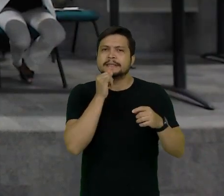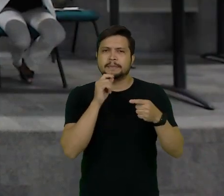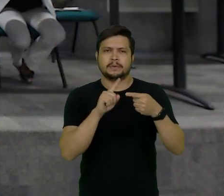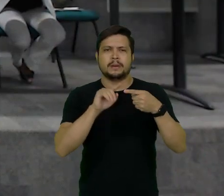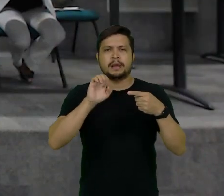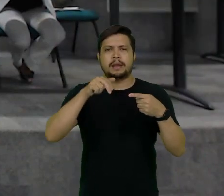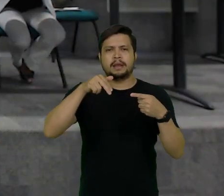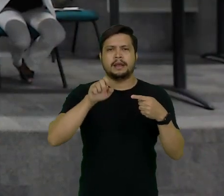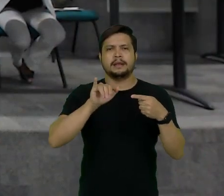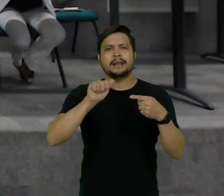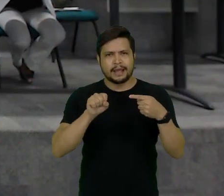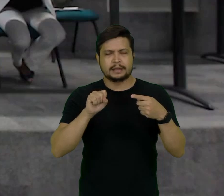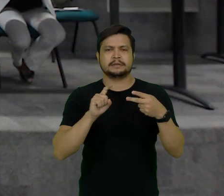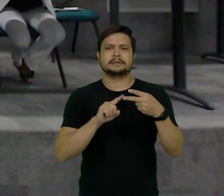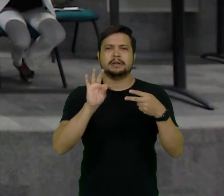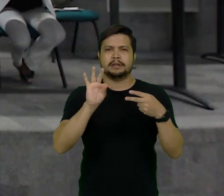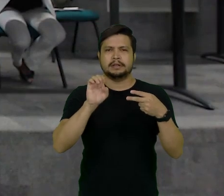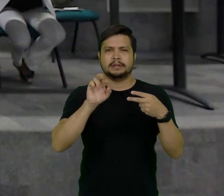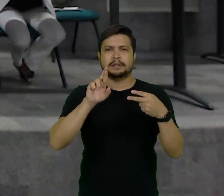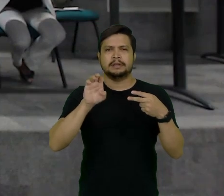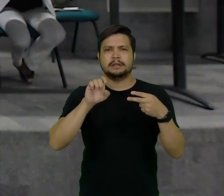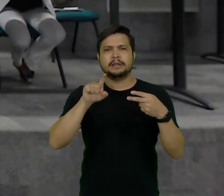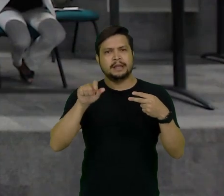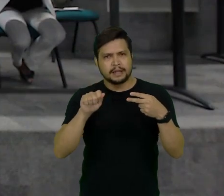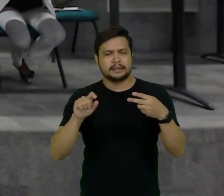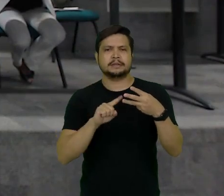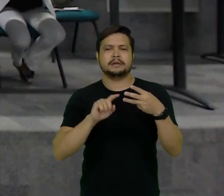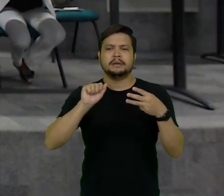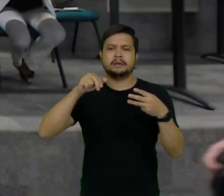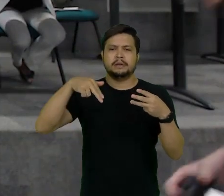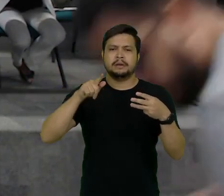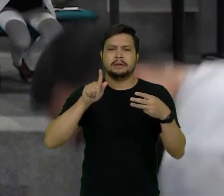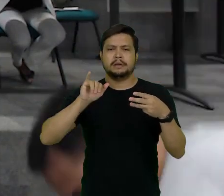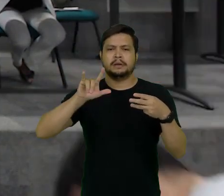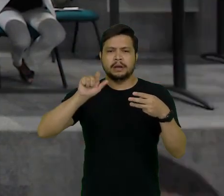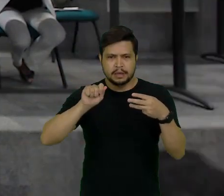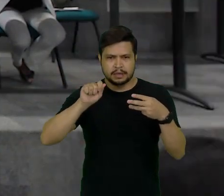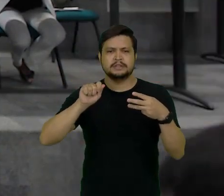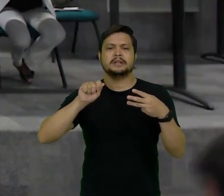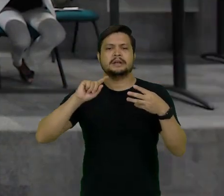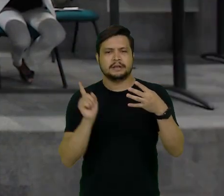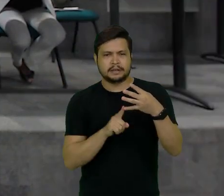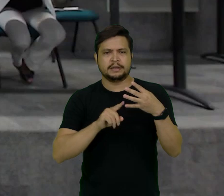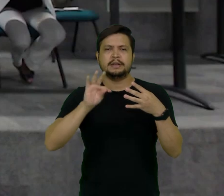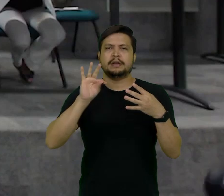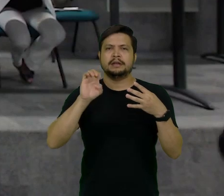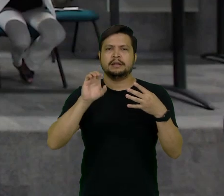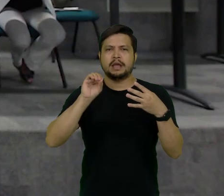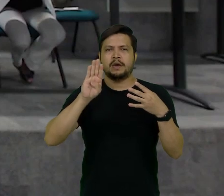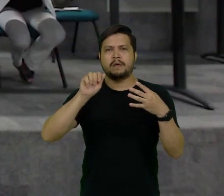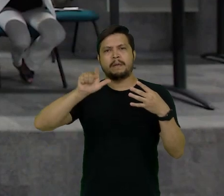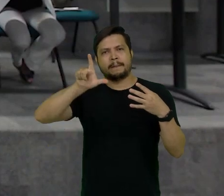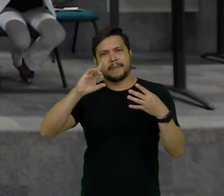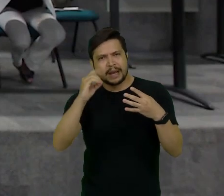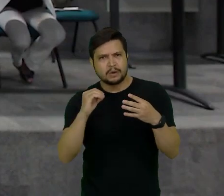Professora Enéas, professora Tereza Cristina, professora Ângela Vasconcelos, professor